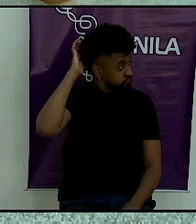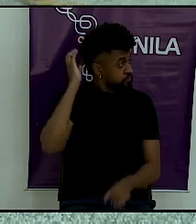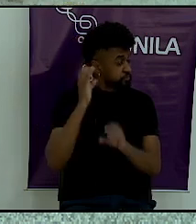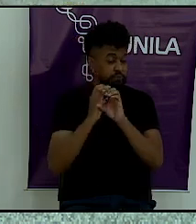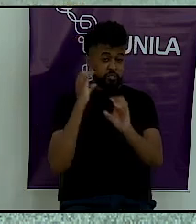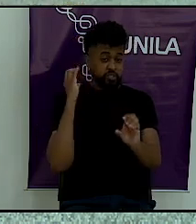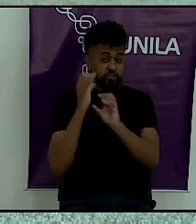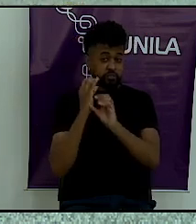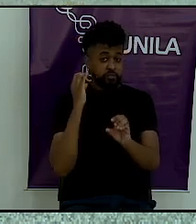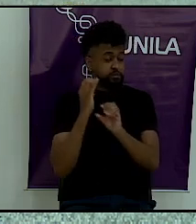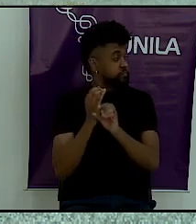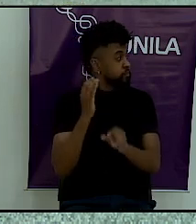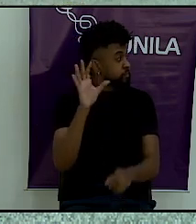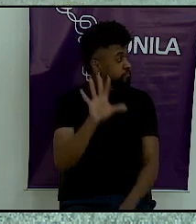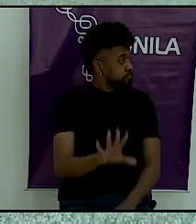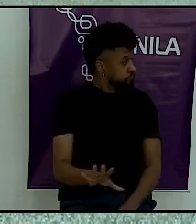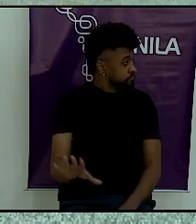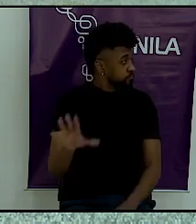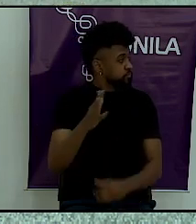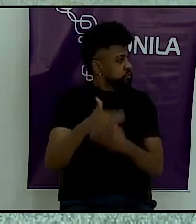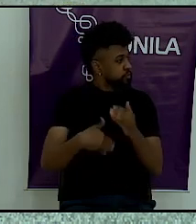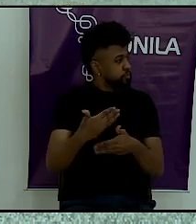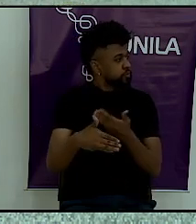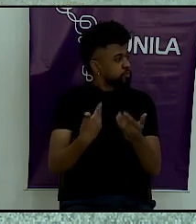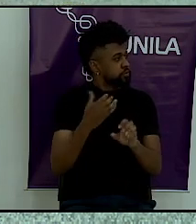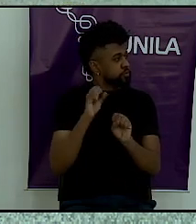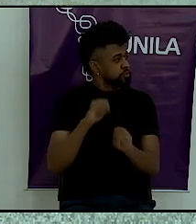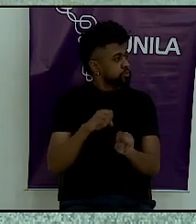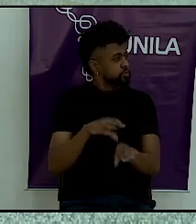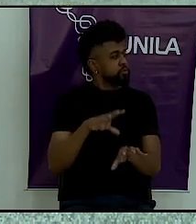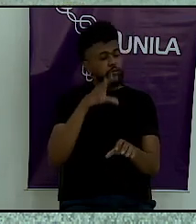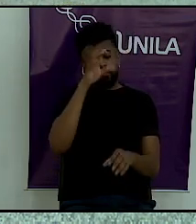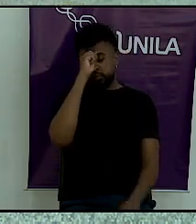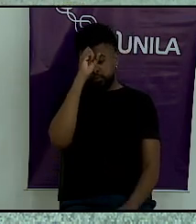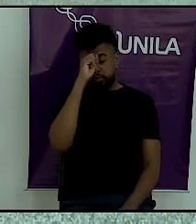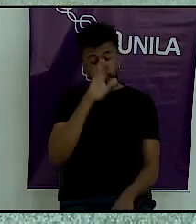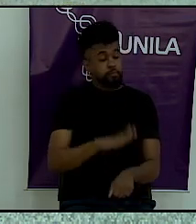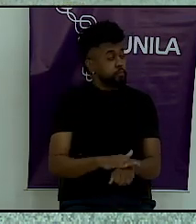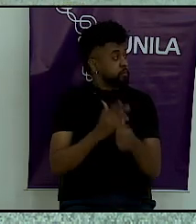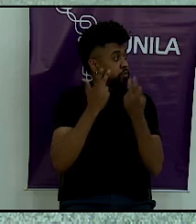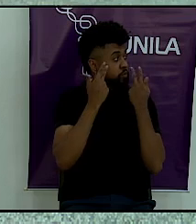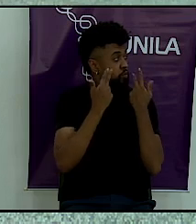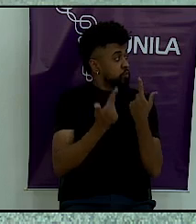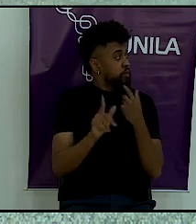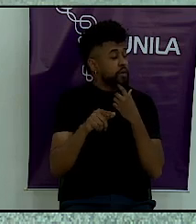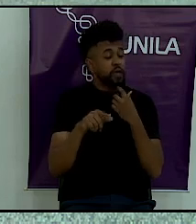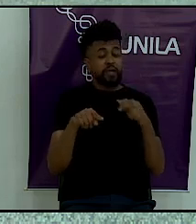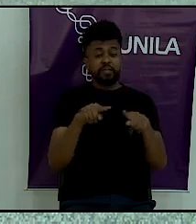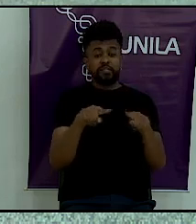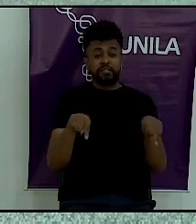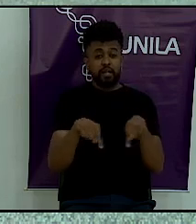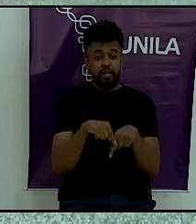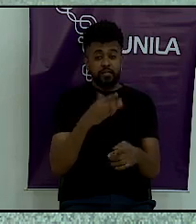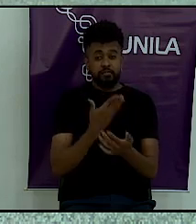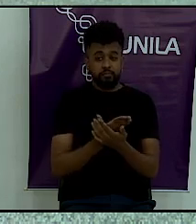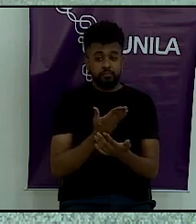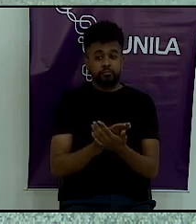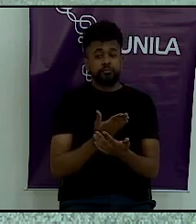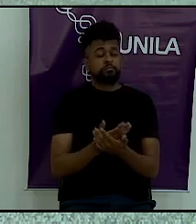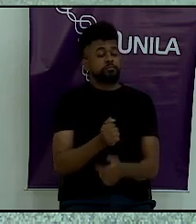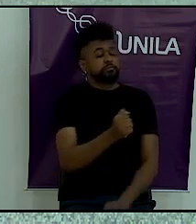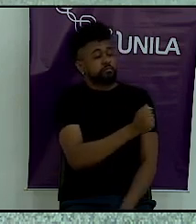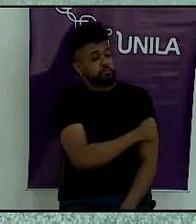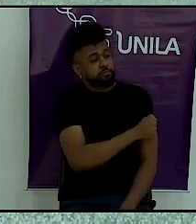engenharias, geralmente o processo de ensino-aprendizagem mais comum e mais utilizado é aquele tradicional, sala de aula, alunos estudando,